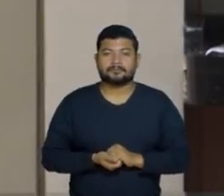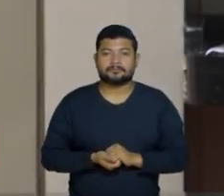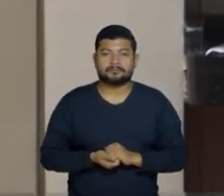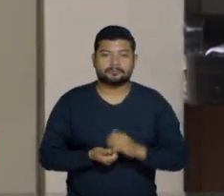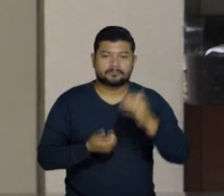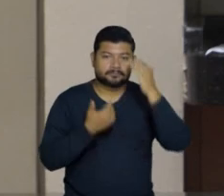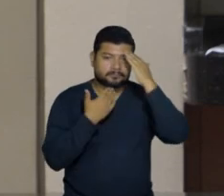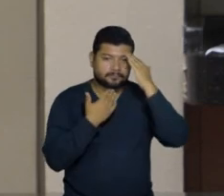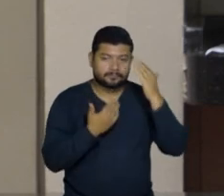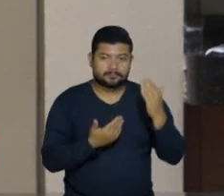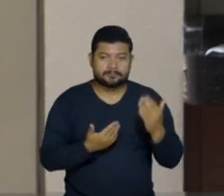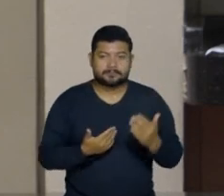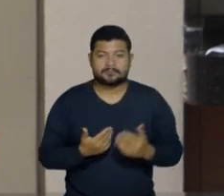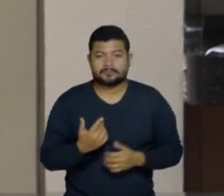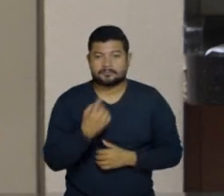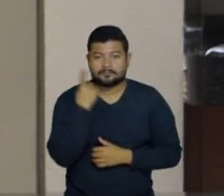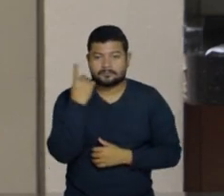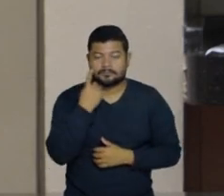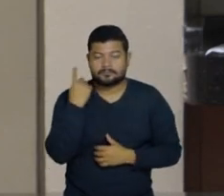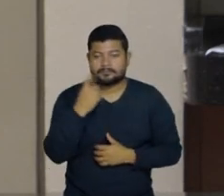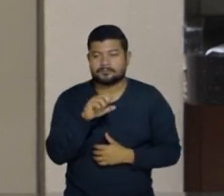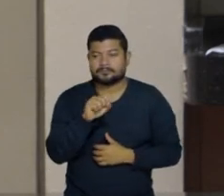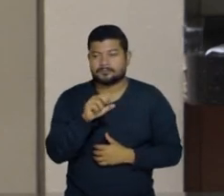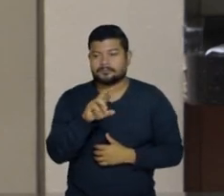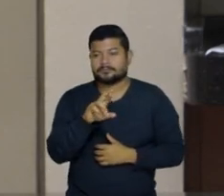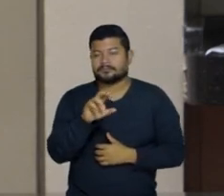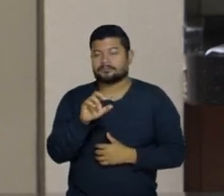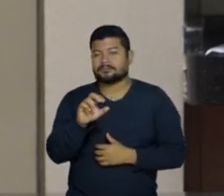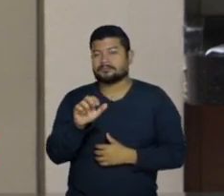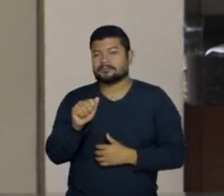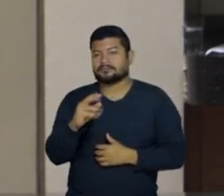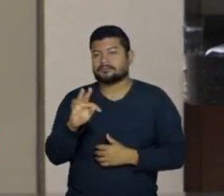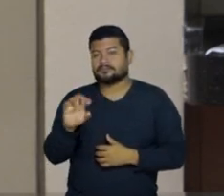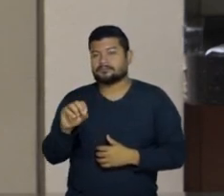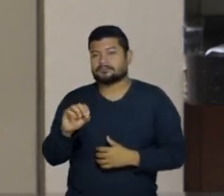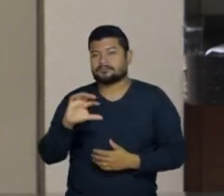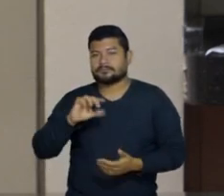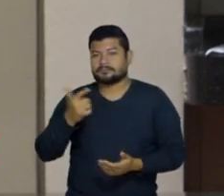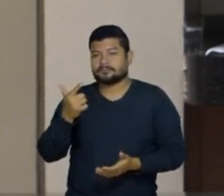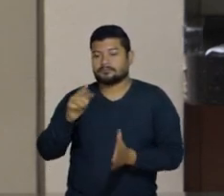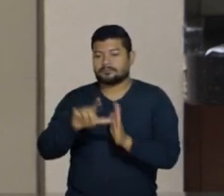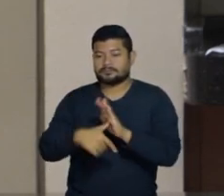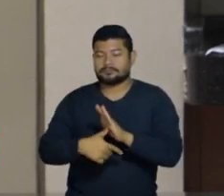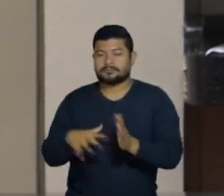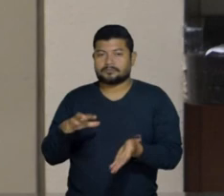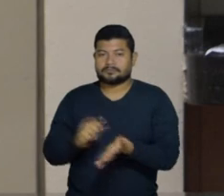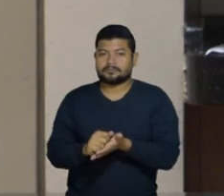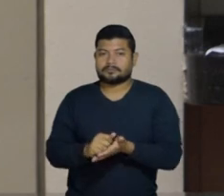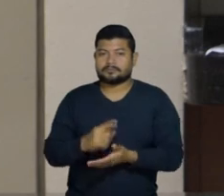Obrigado pela manifestação, deputado Sorato. Próximo inscrito é o senhor deputado Padre Pedro Baldiceira.